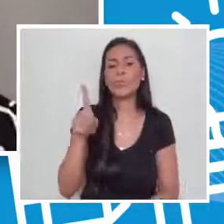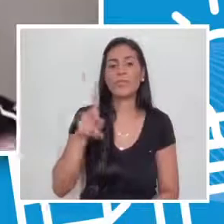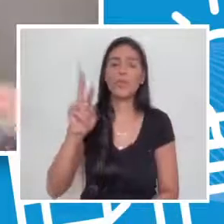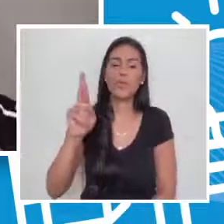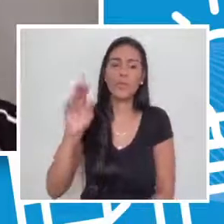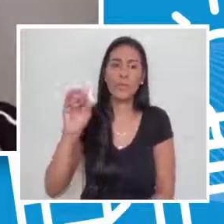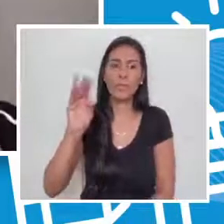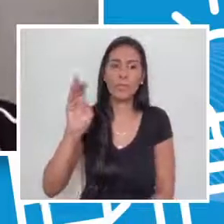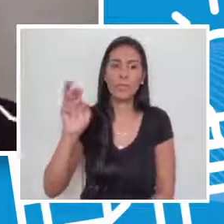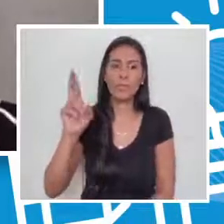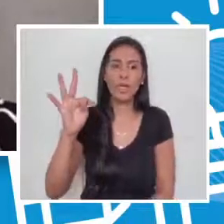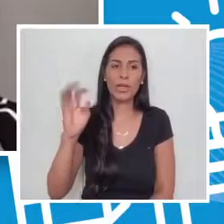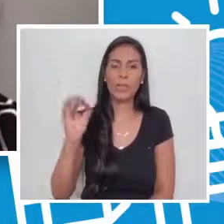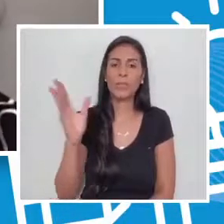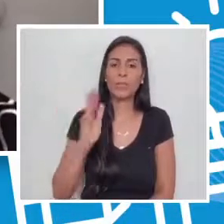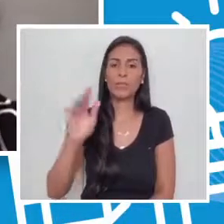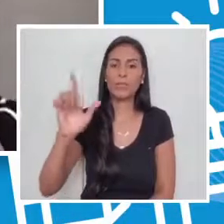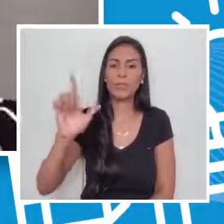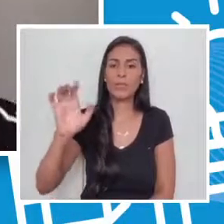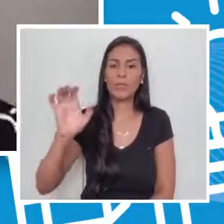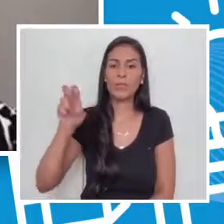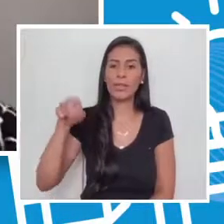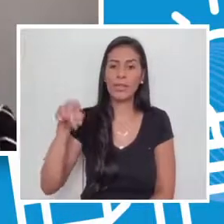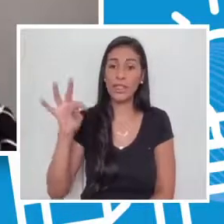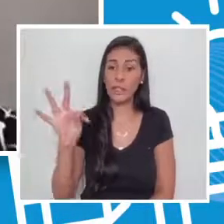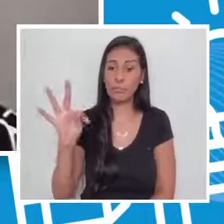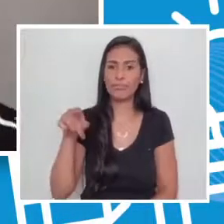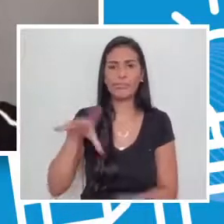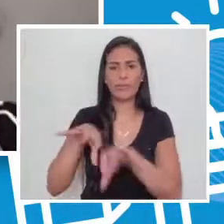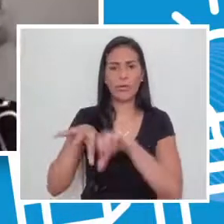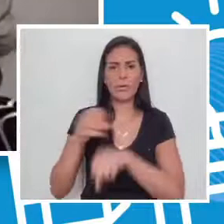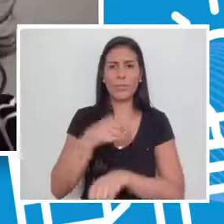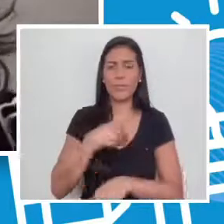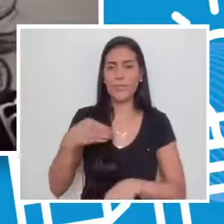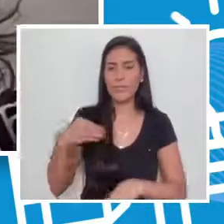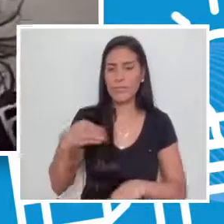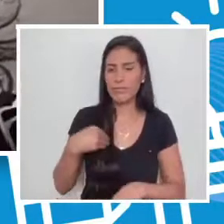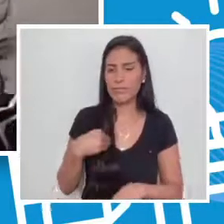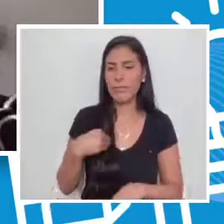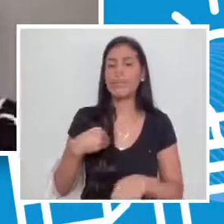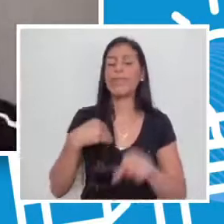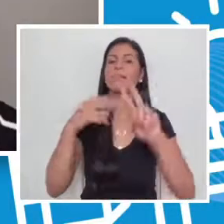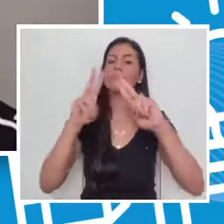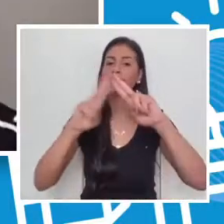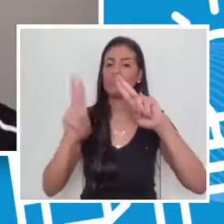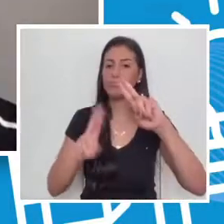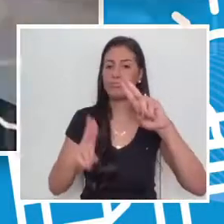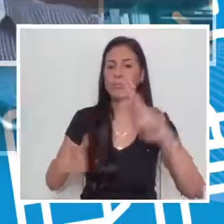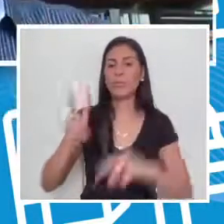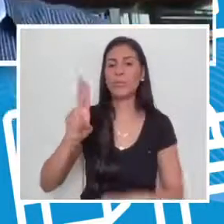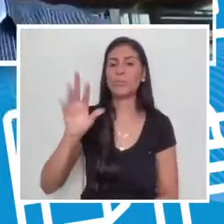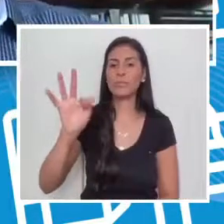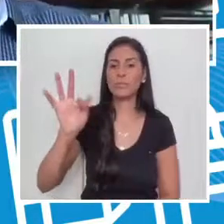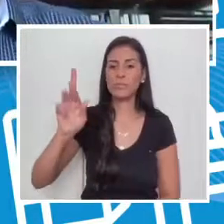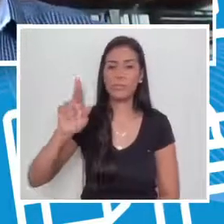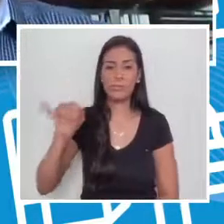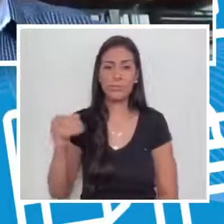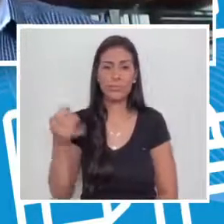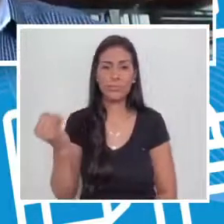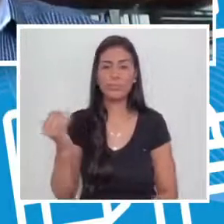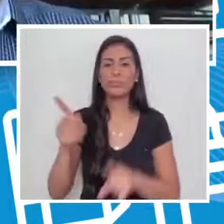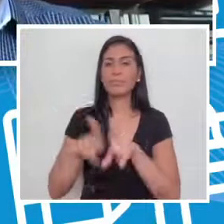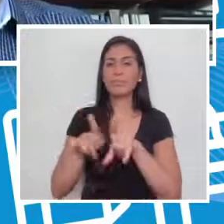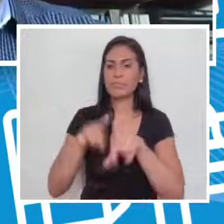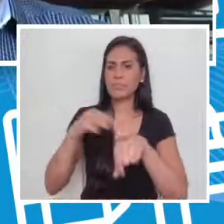Lente. O professor Roberto Lente, ele é formado em medicina pela Universidade Federal do Rio de Janeiro, é